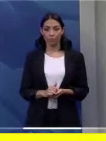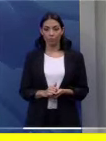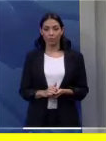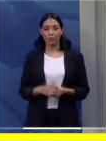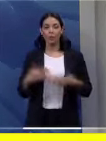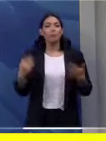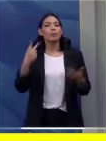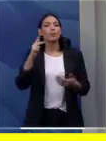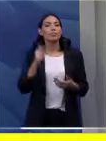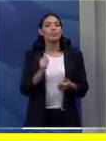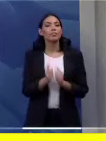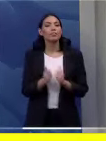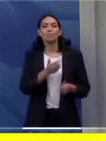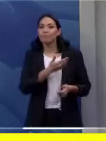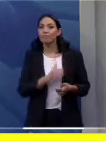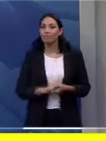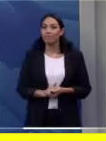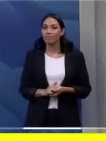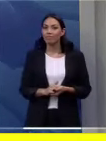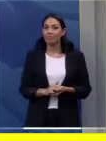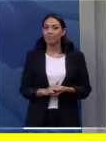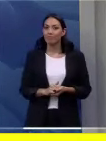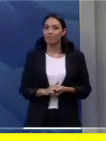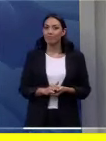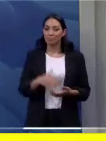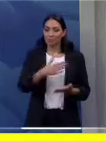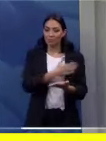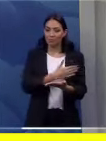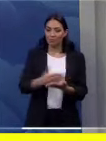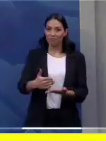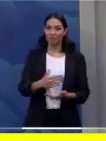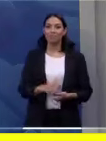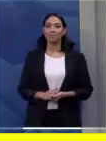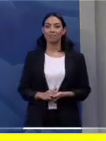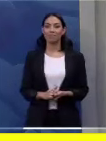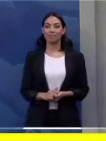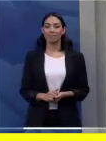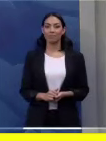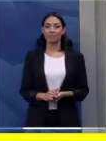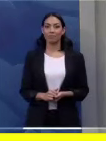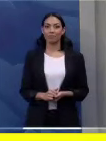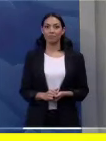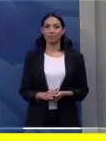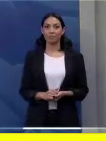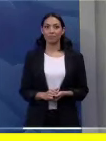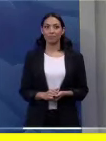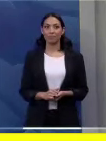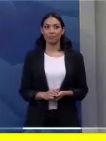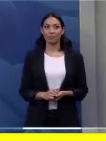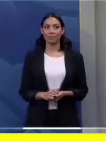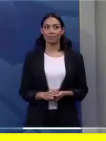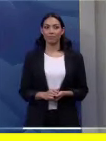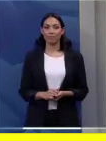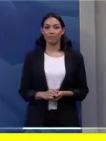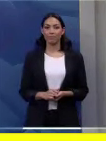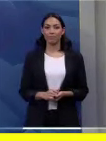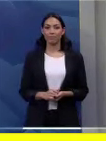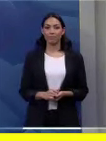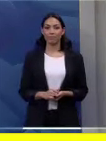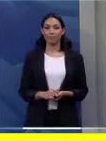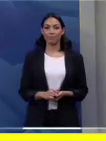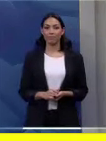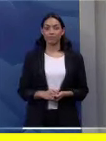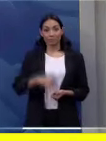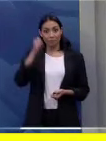Qual é o seu time do coração? Vamos conhecer? Valendo! As bolas não desceram automaticamente. A